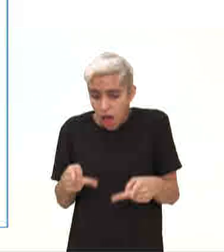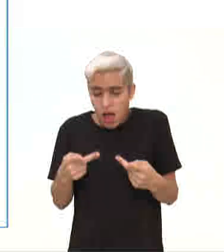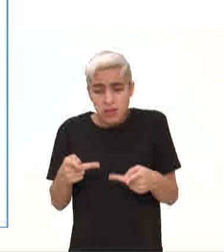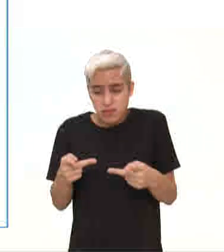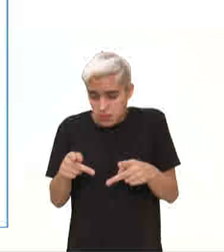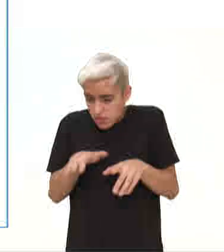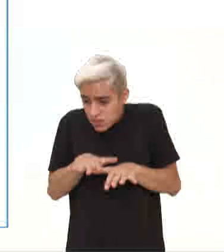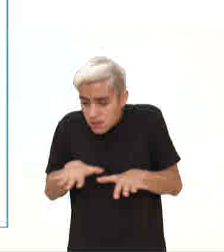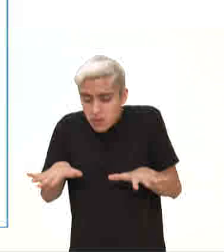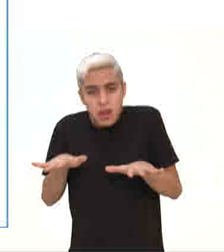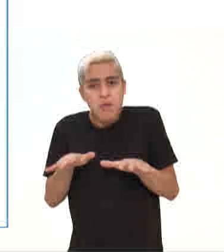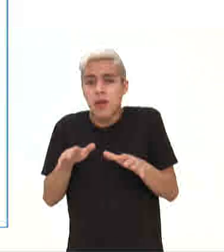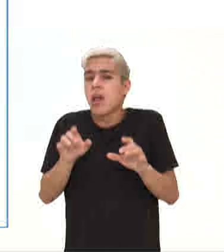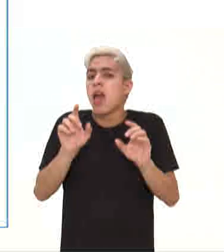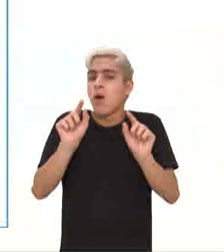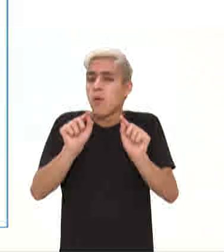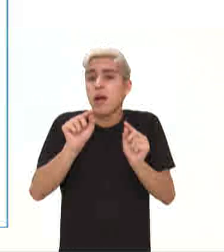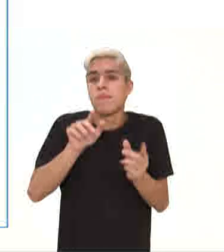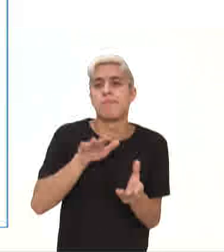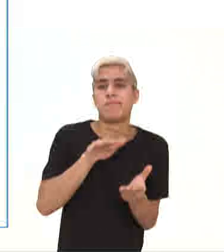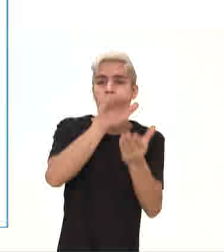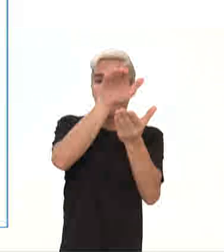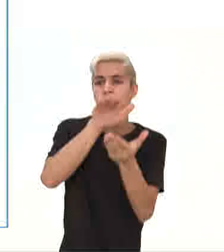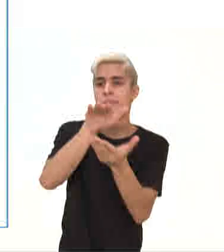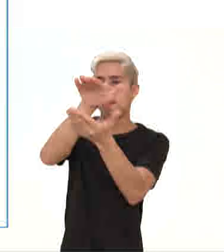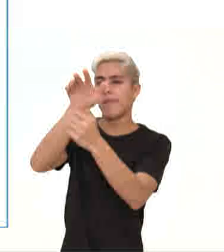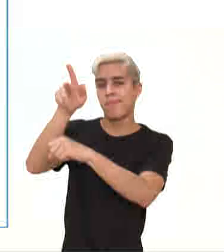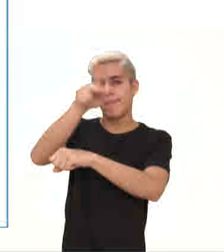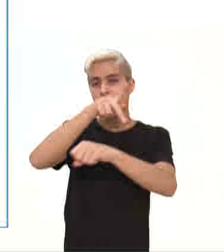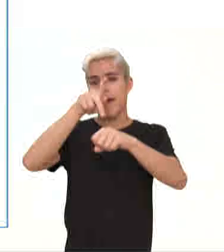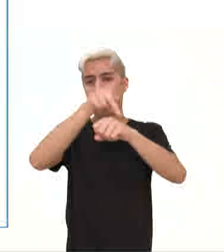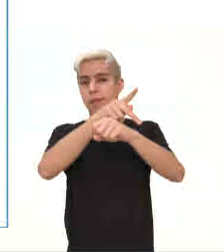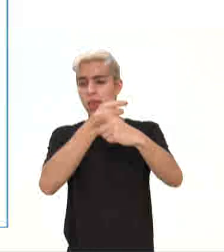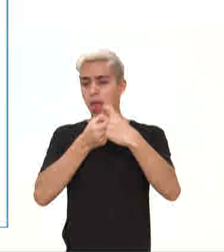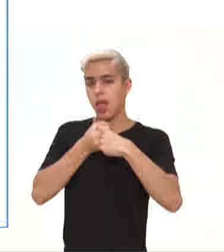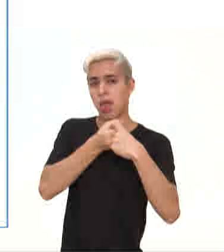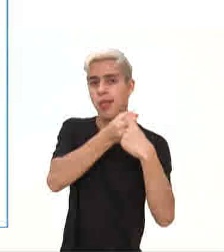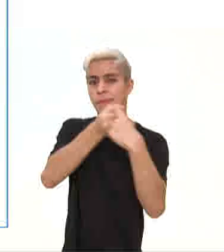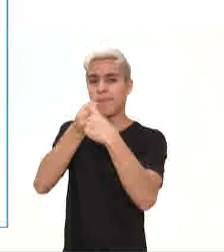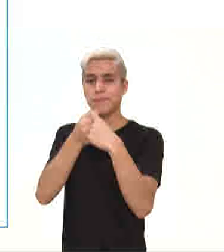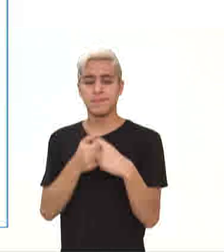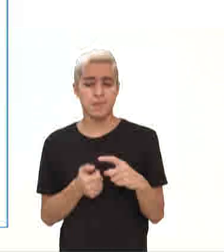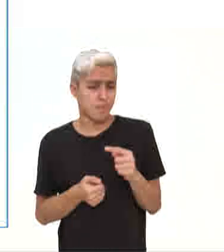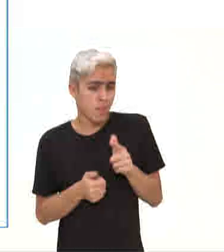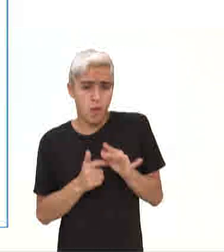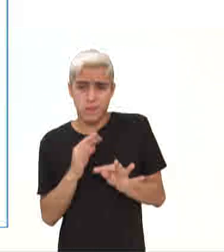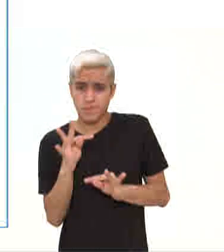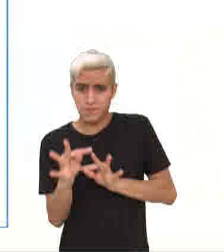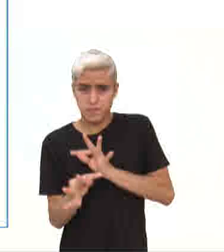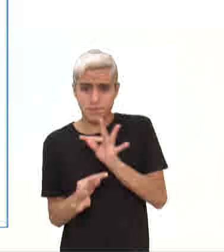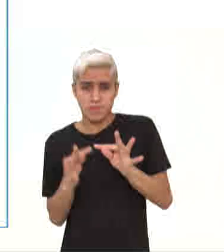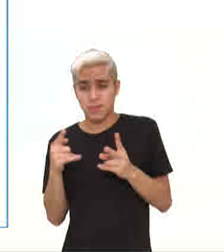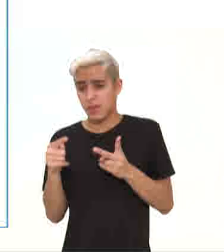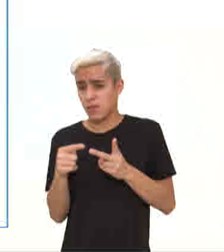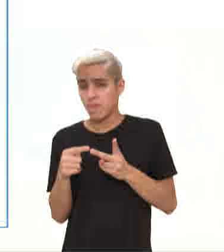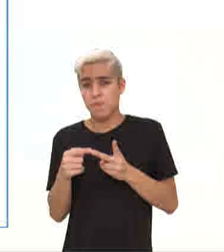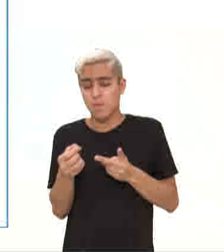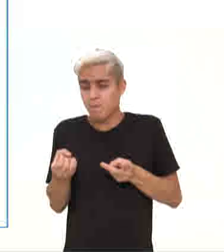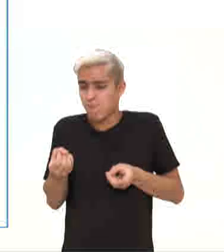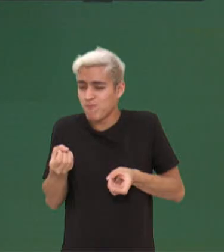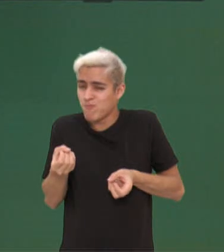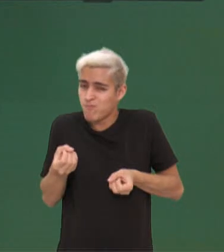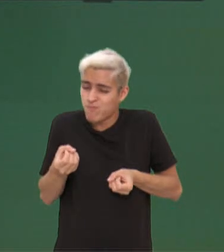as necessidades alimentares da população daquele local. Pouca tecnologia empregada e uma